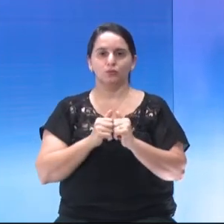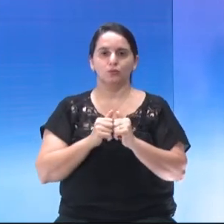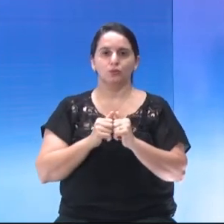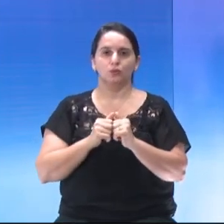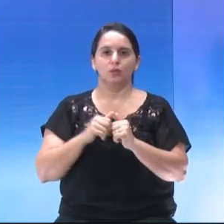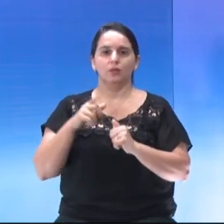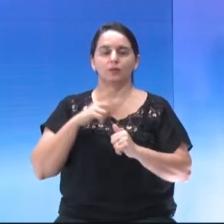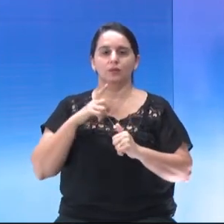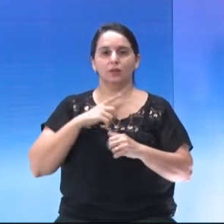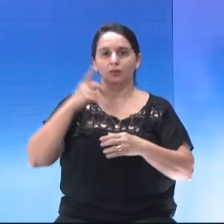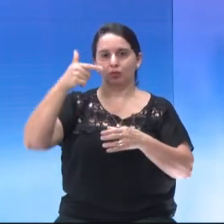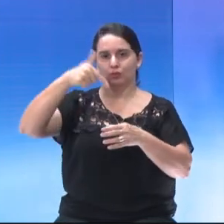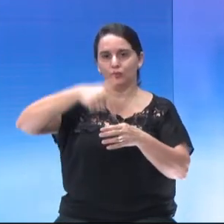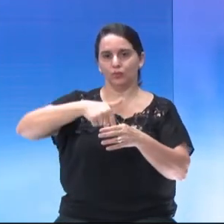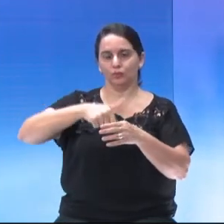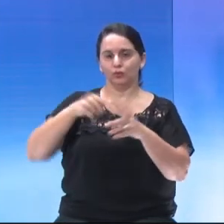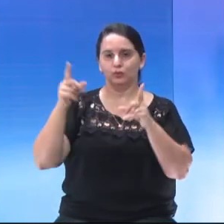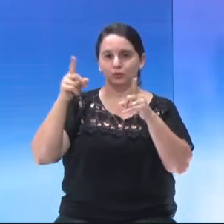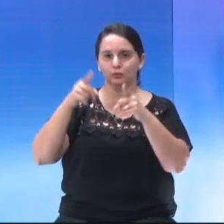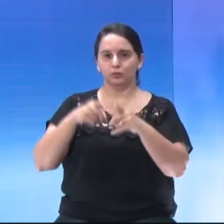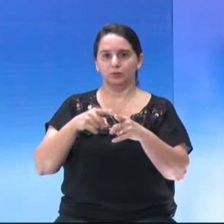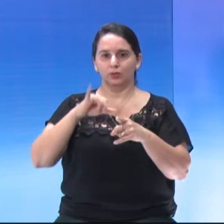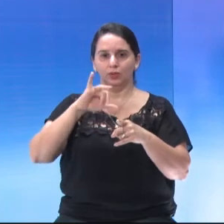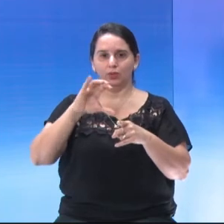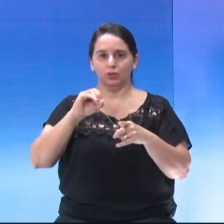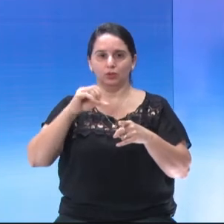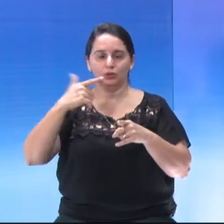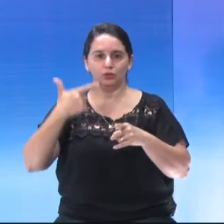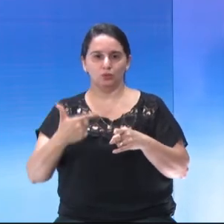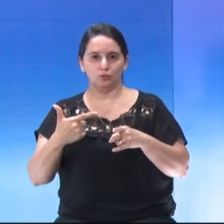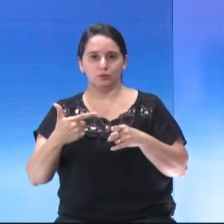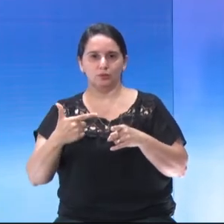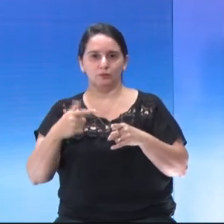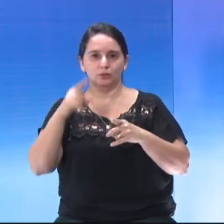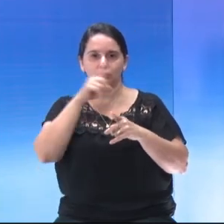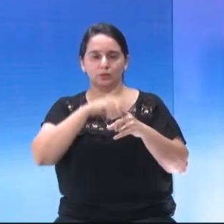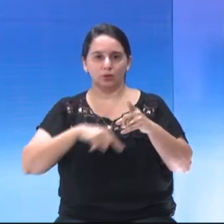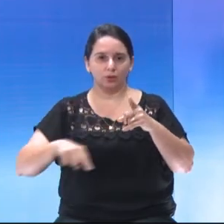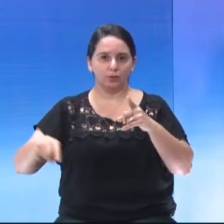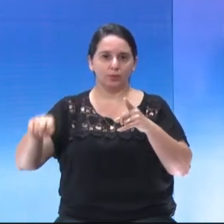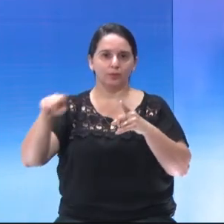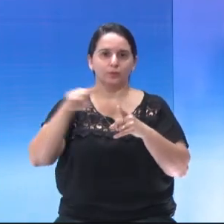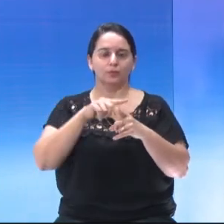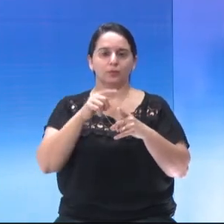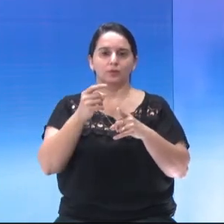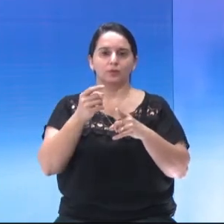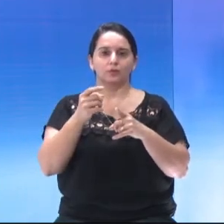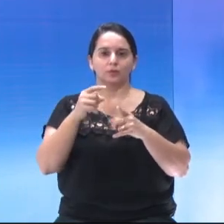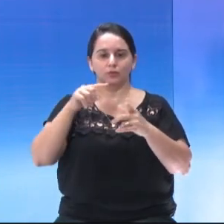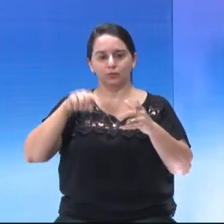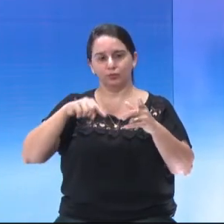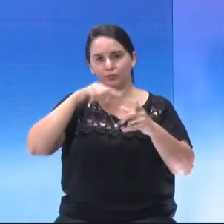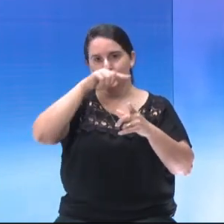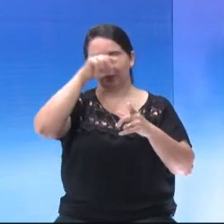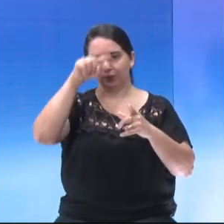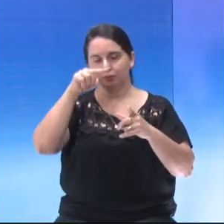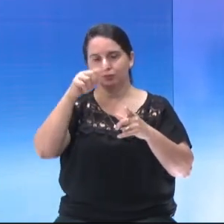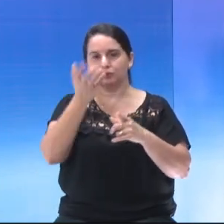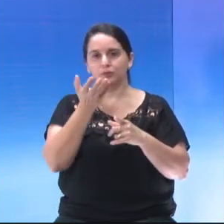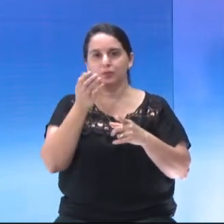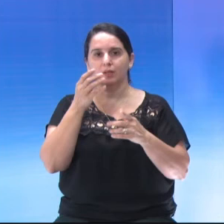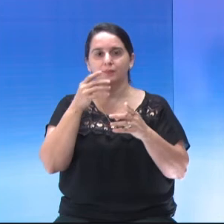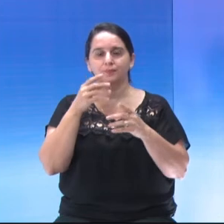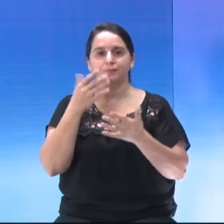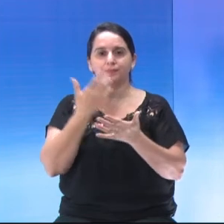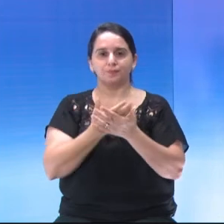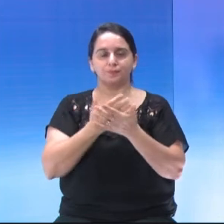algum processo, produziu combustível reduzido e O2. Então, esse é o processo de interesse